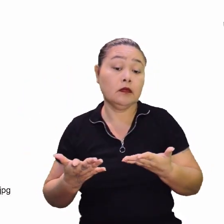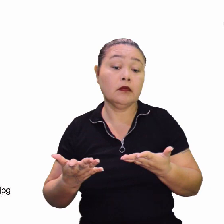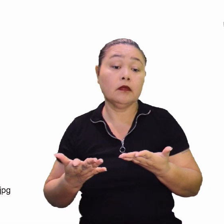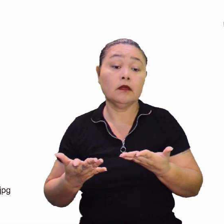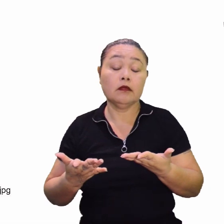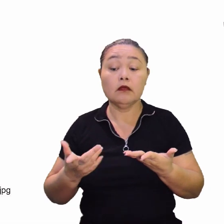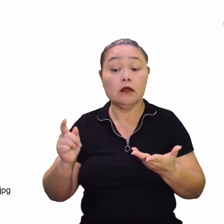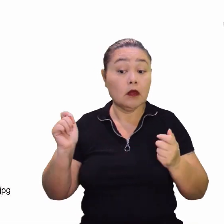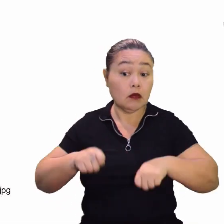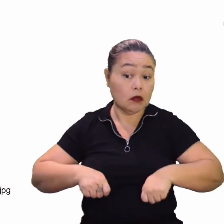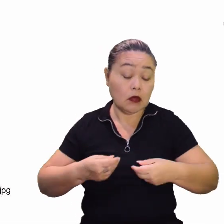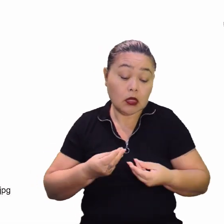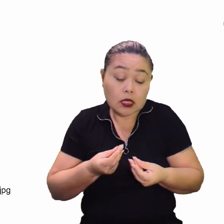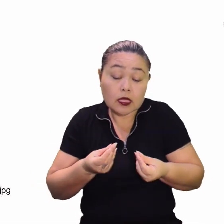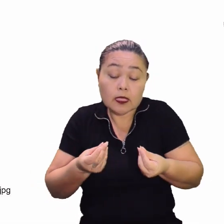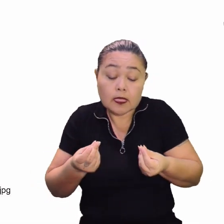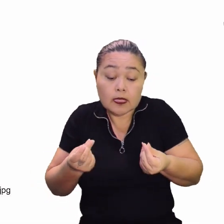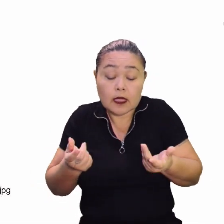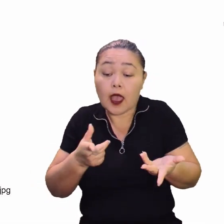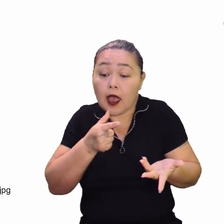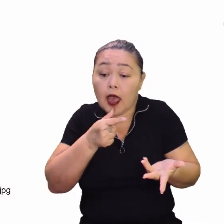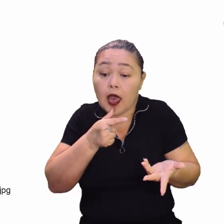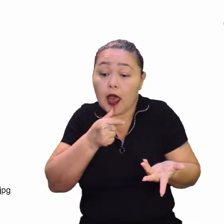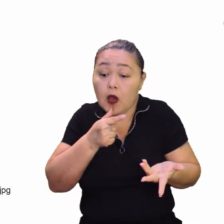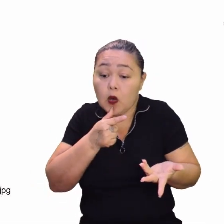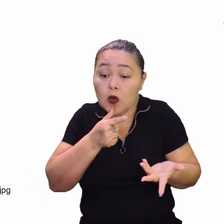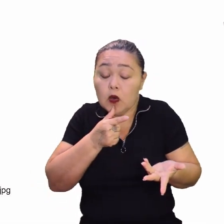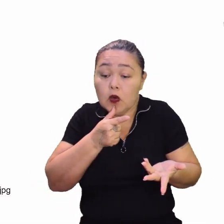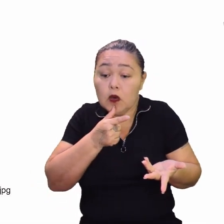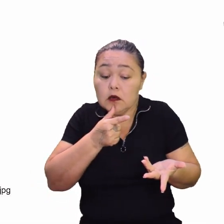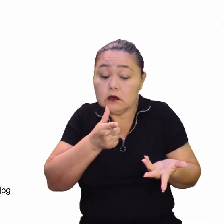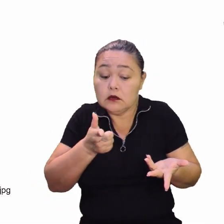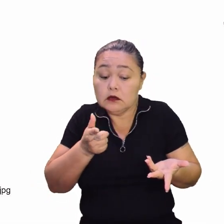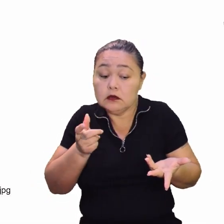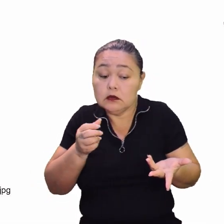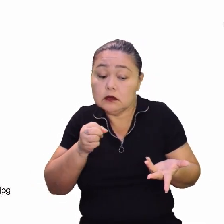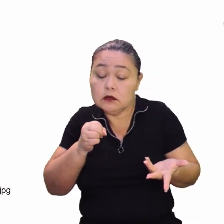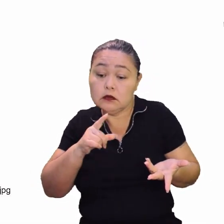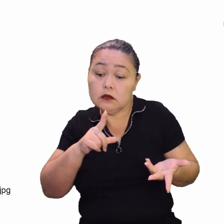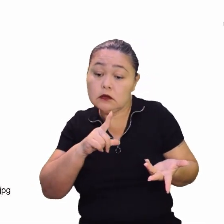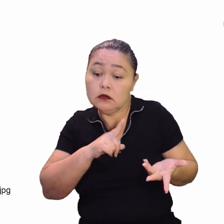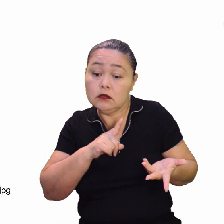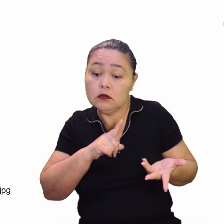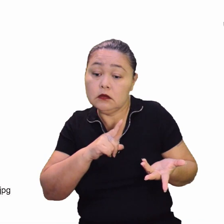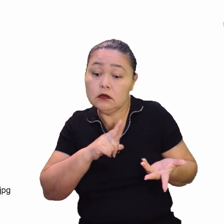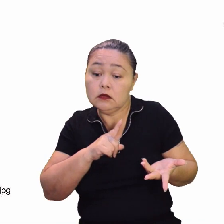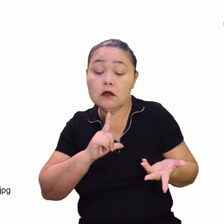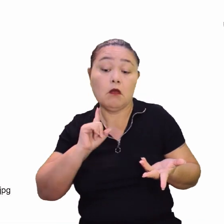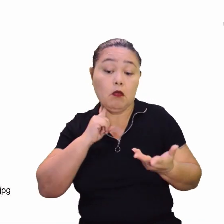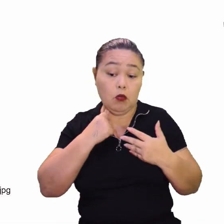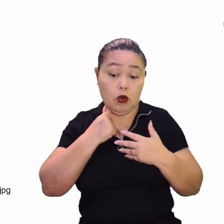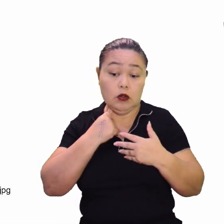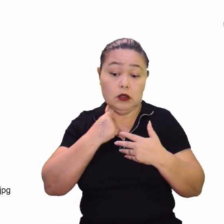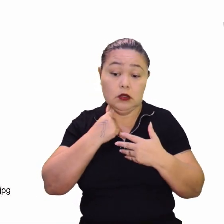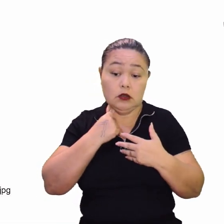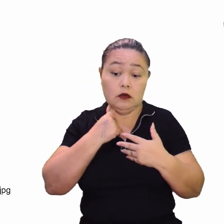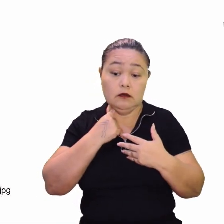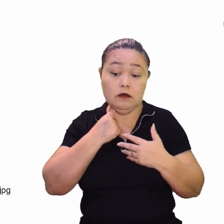ela está suscetível a estar, se tiver poluição,